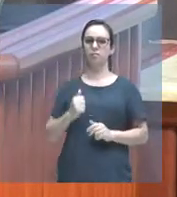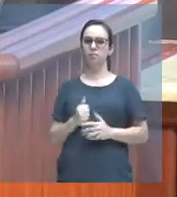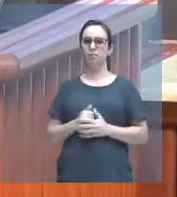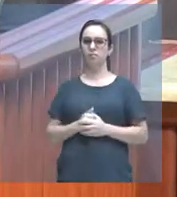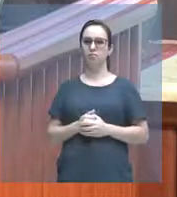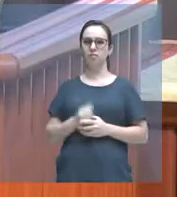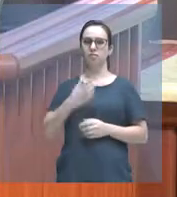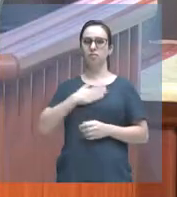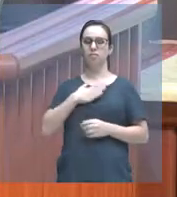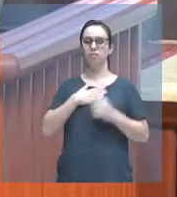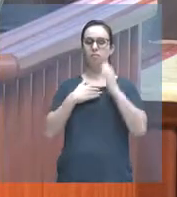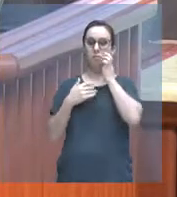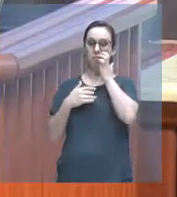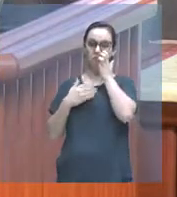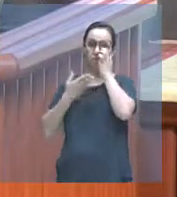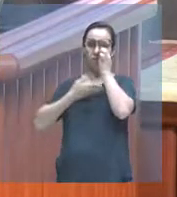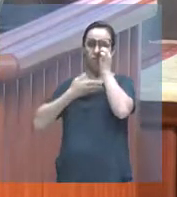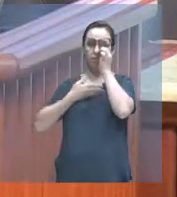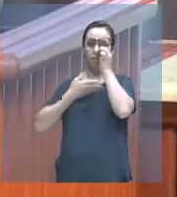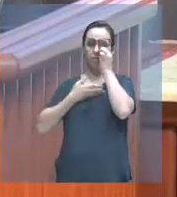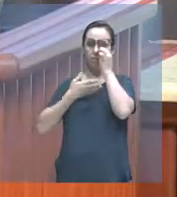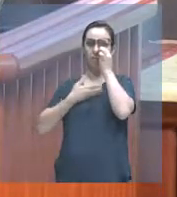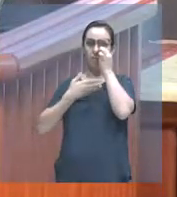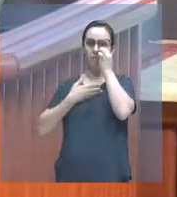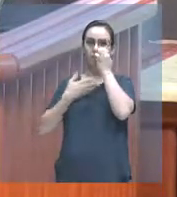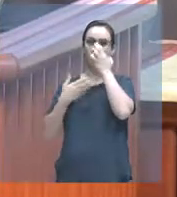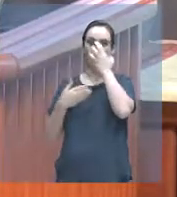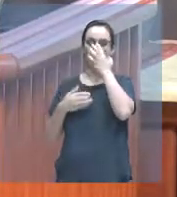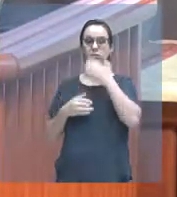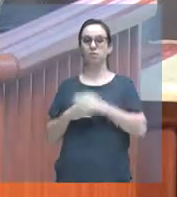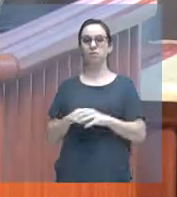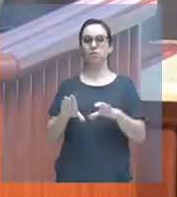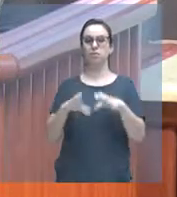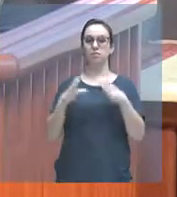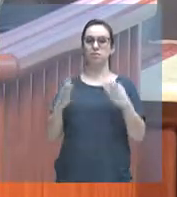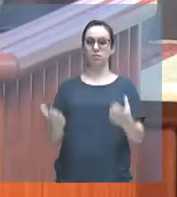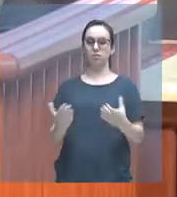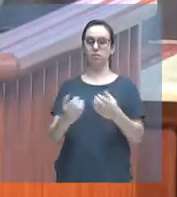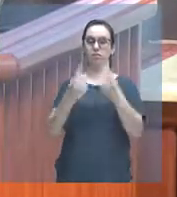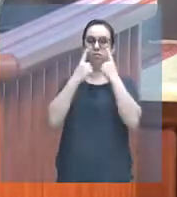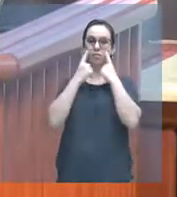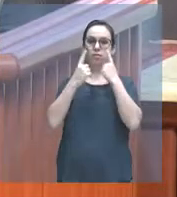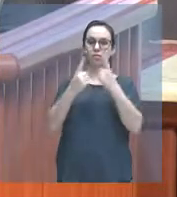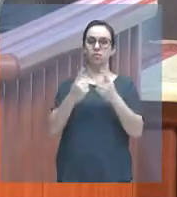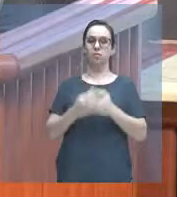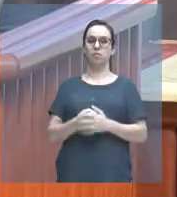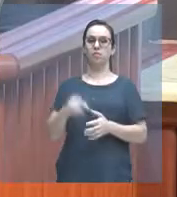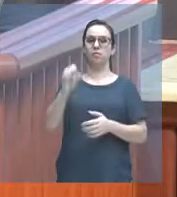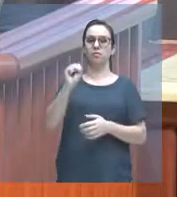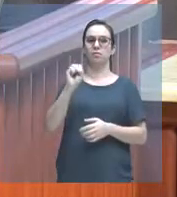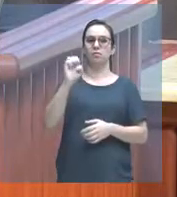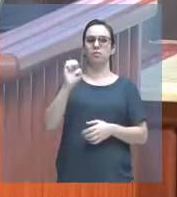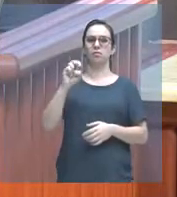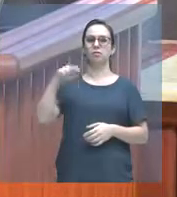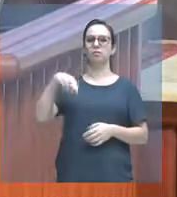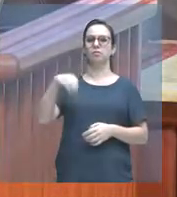meus amigos. No qual, né, eu vejo aqui a Senise